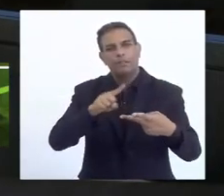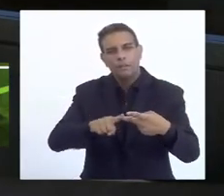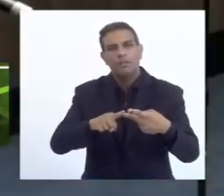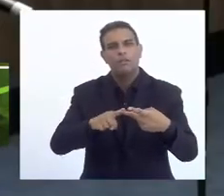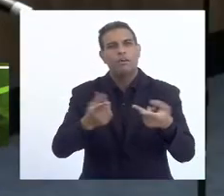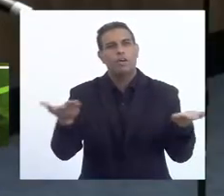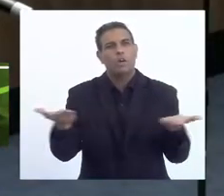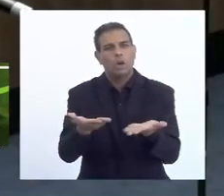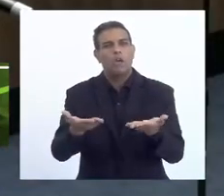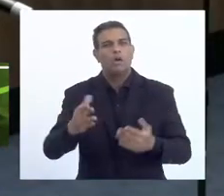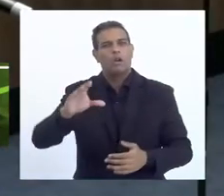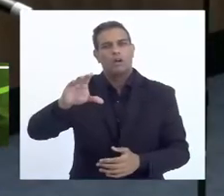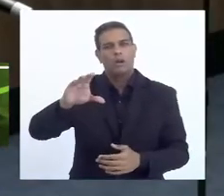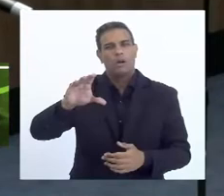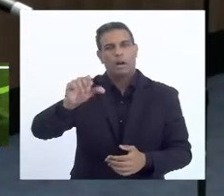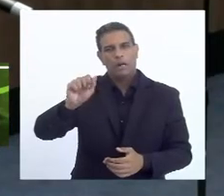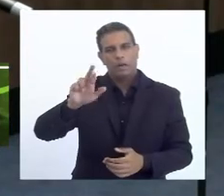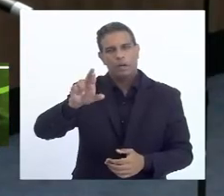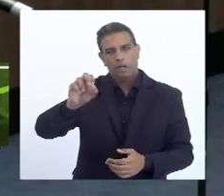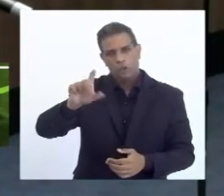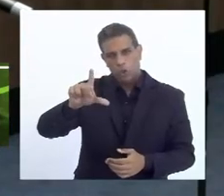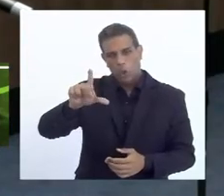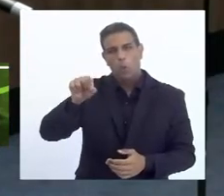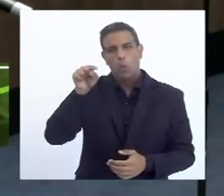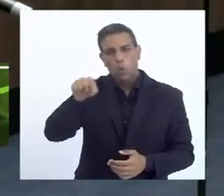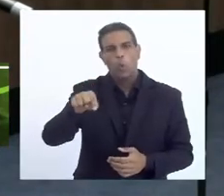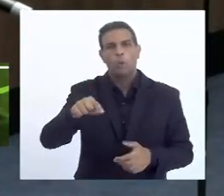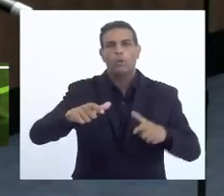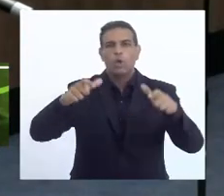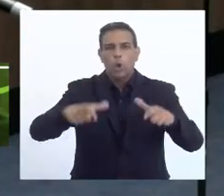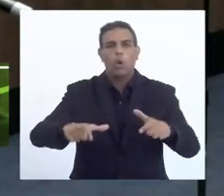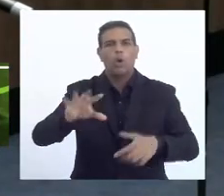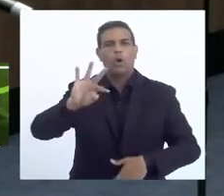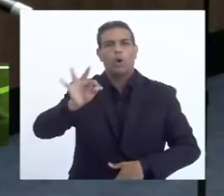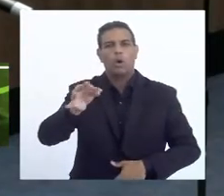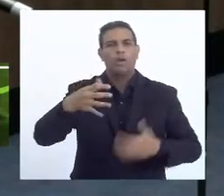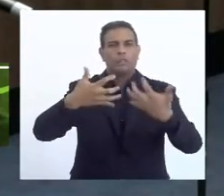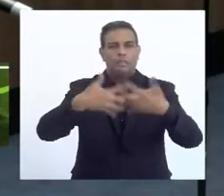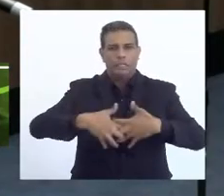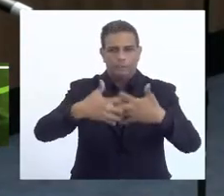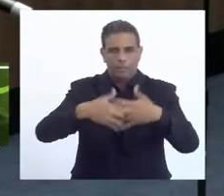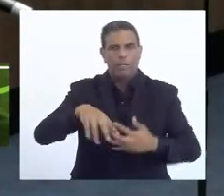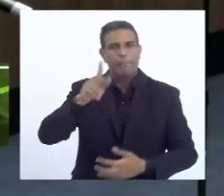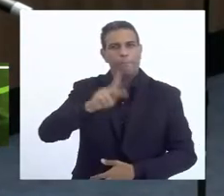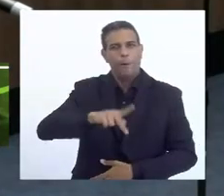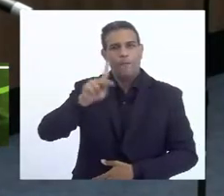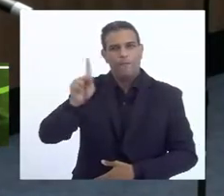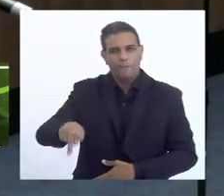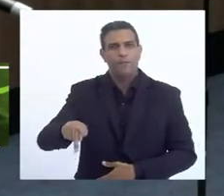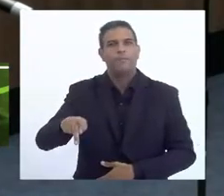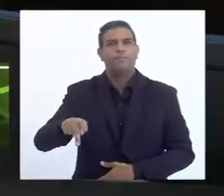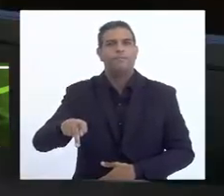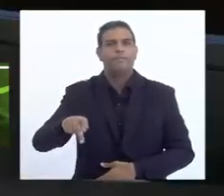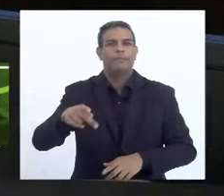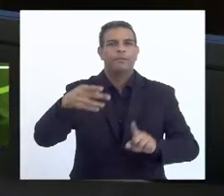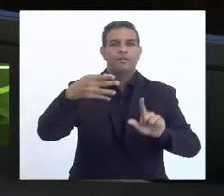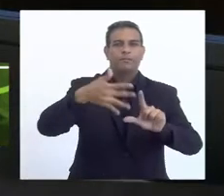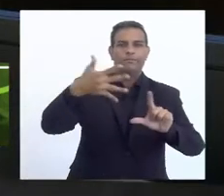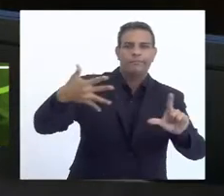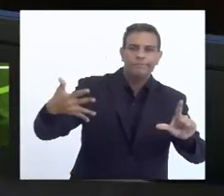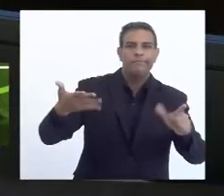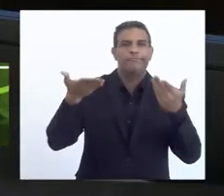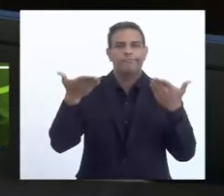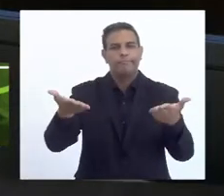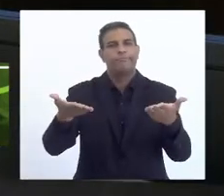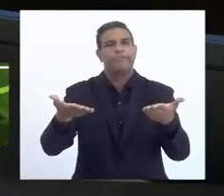a querida Carol Quintana, que é de Teresópolis, professora de Teresópolis, LGBT, que tem